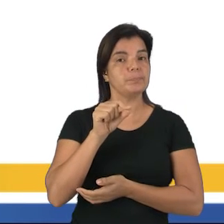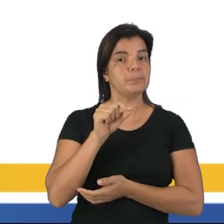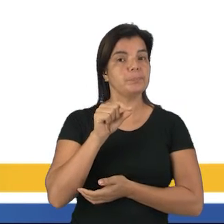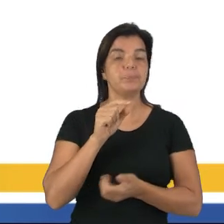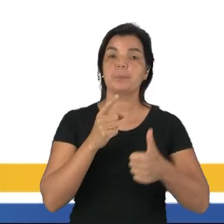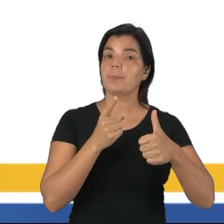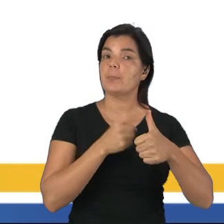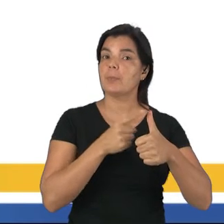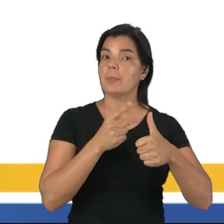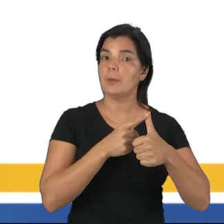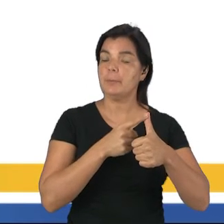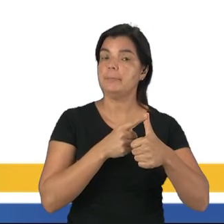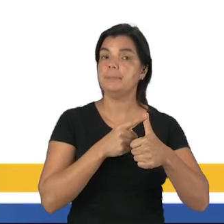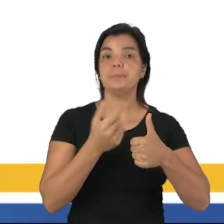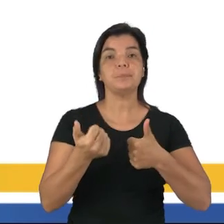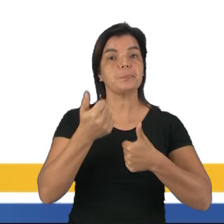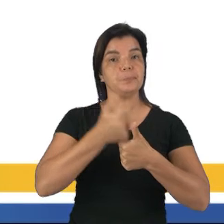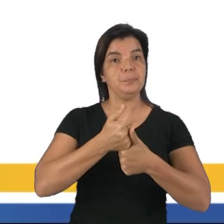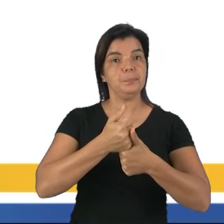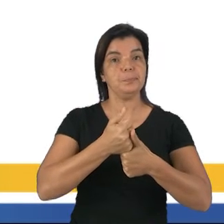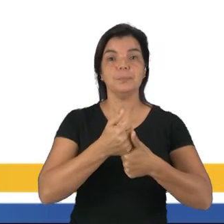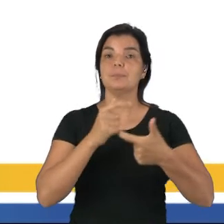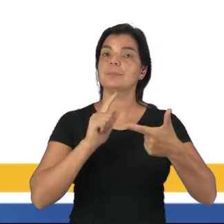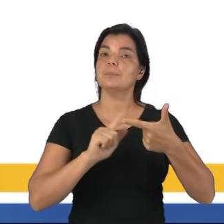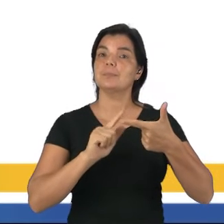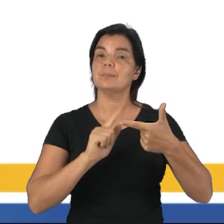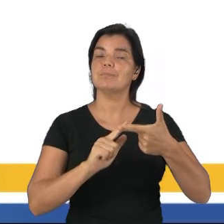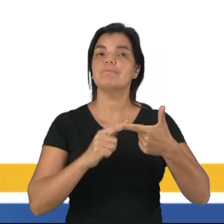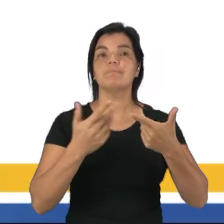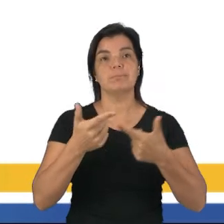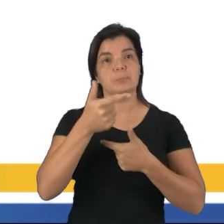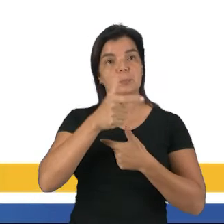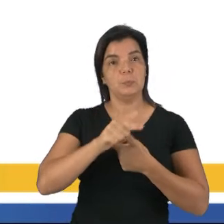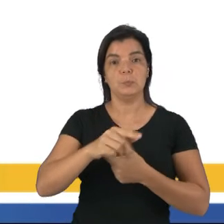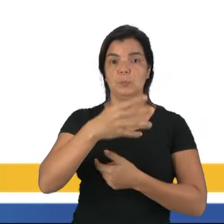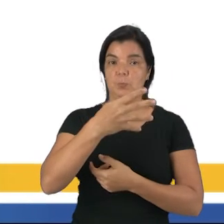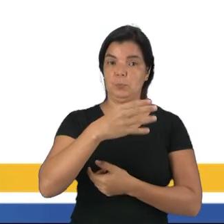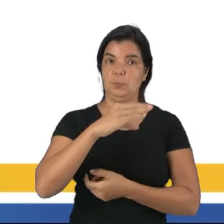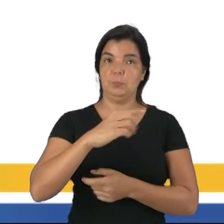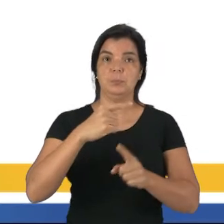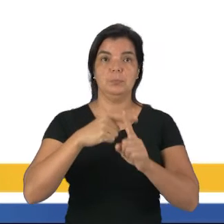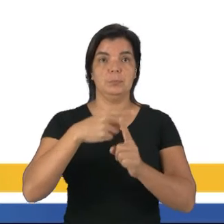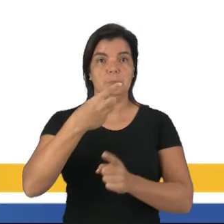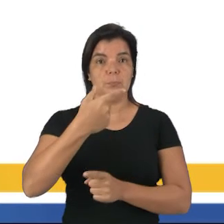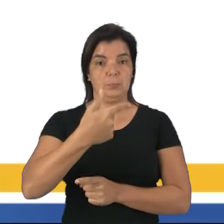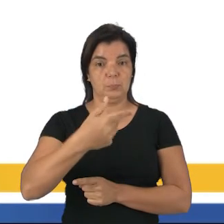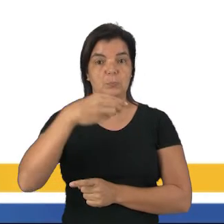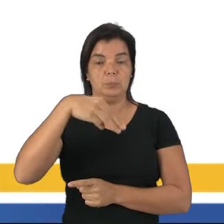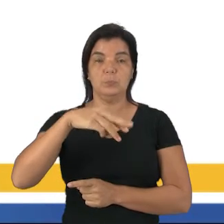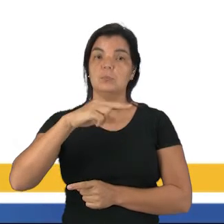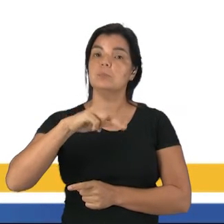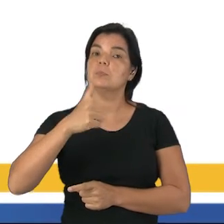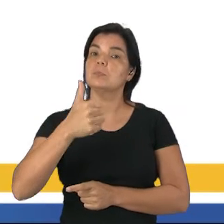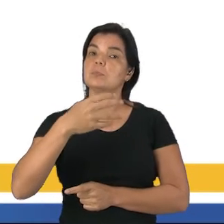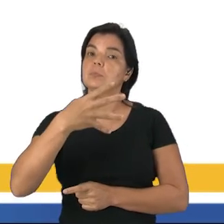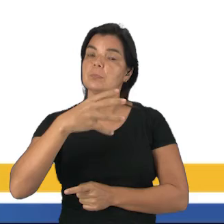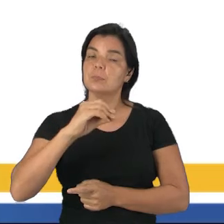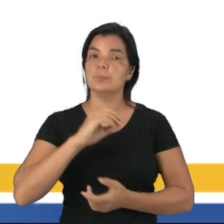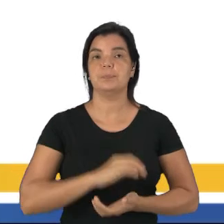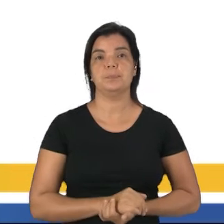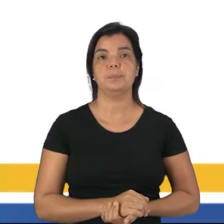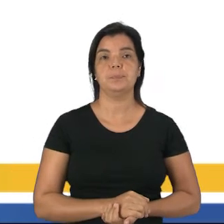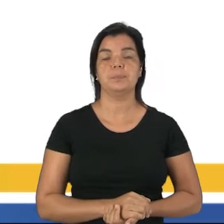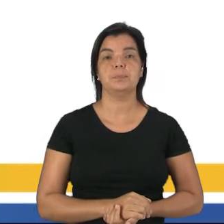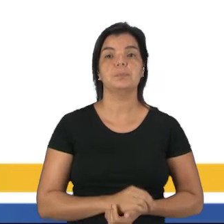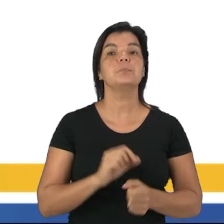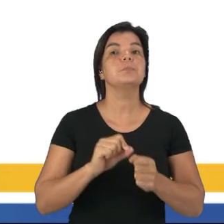equação primeira, então eu vou substituir na segunda. Então eu vou repetir aqui, 4c mais 2m é igual a 140. O